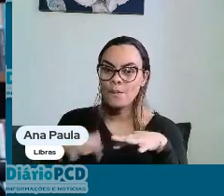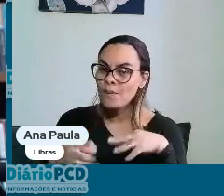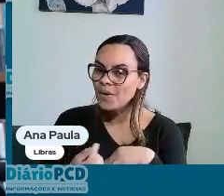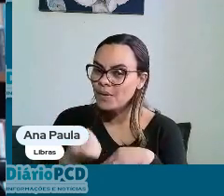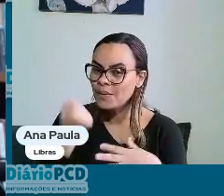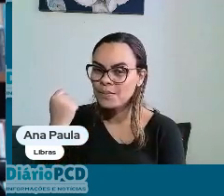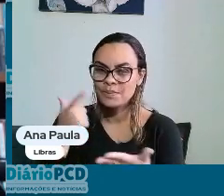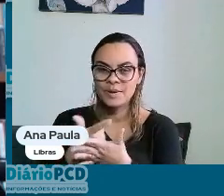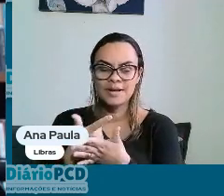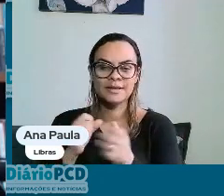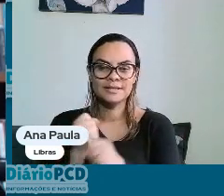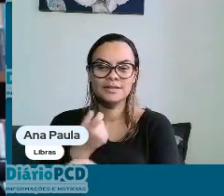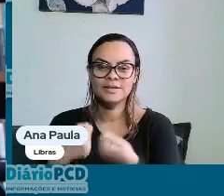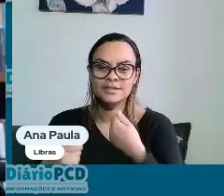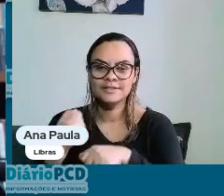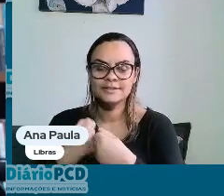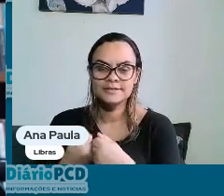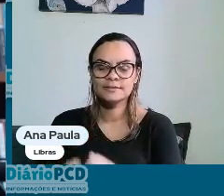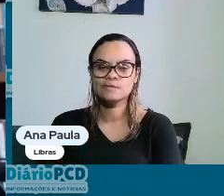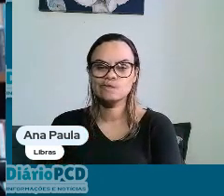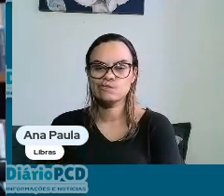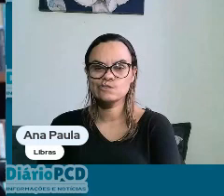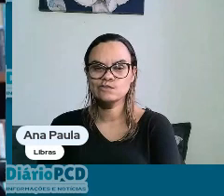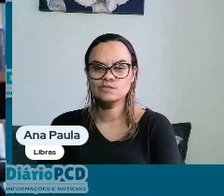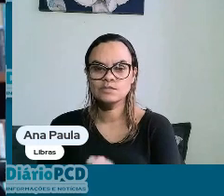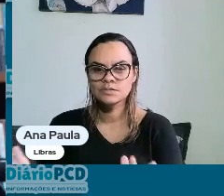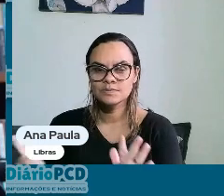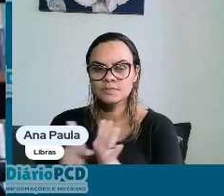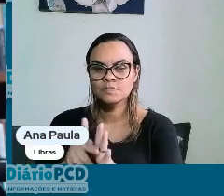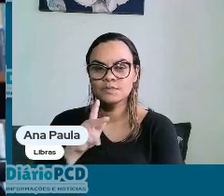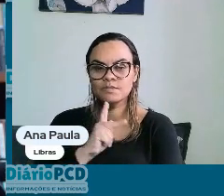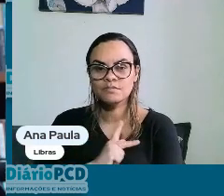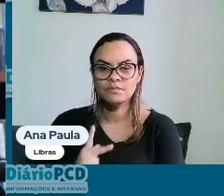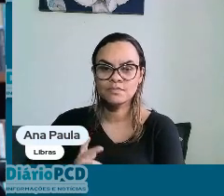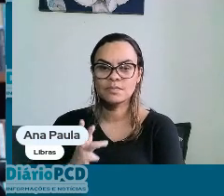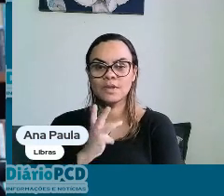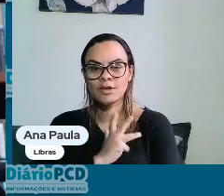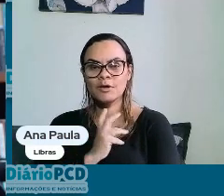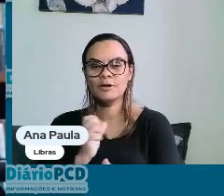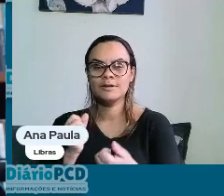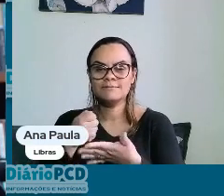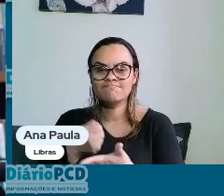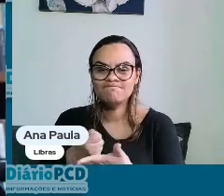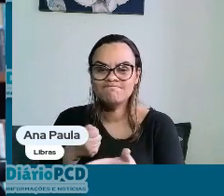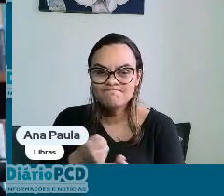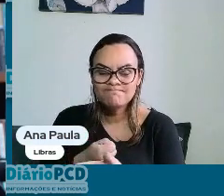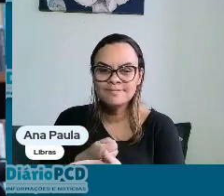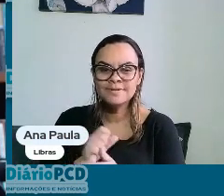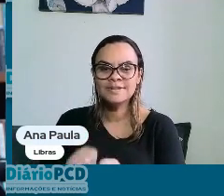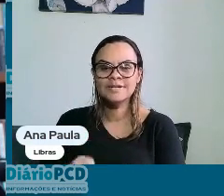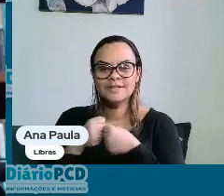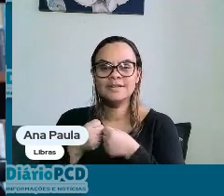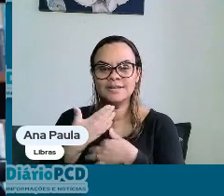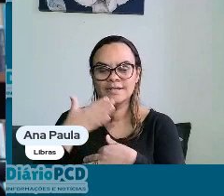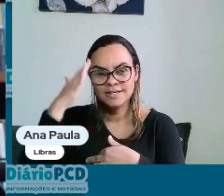a reforma administrativa que não aparece, que o próprio presidente Lula tem resistido ao Arthur Lira, que está